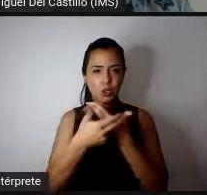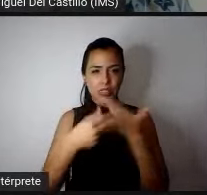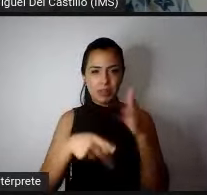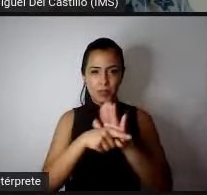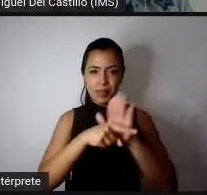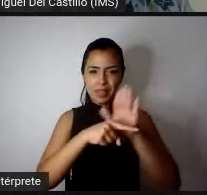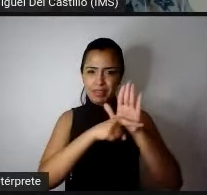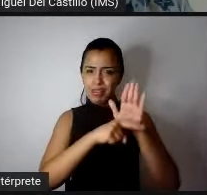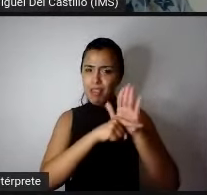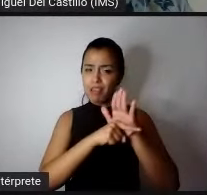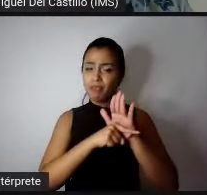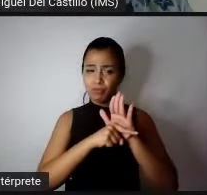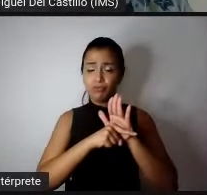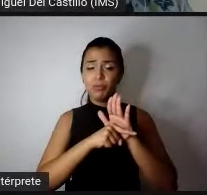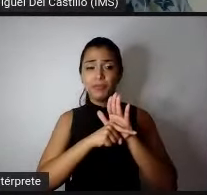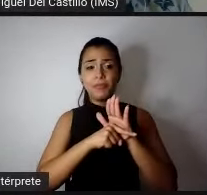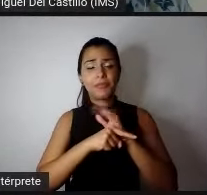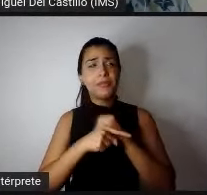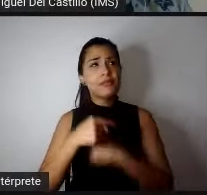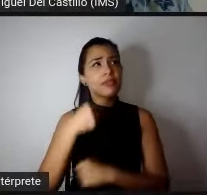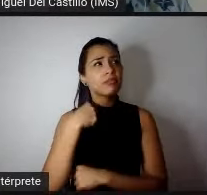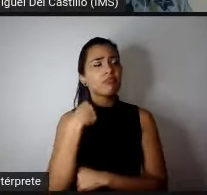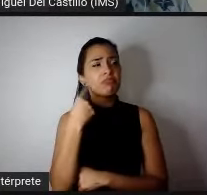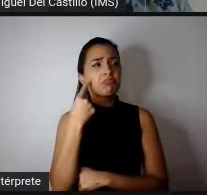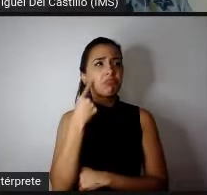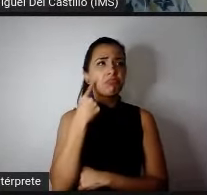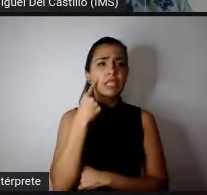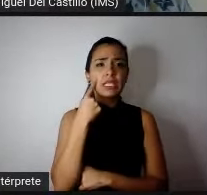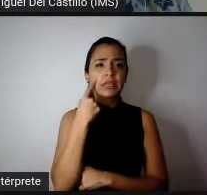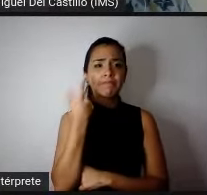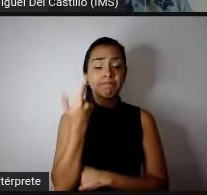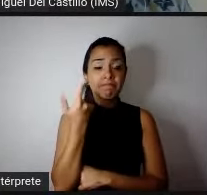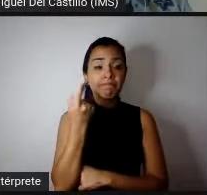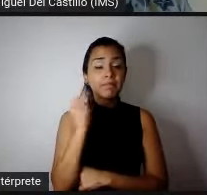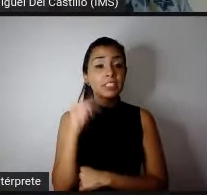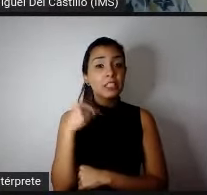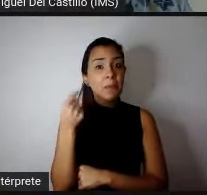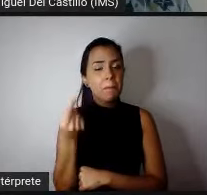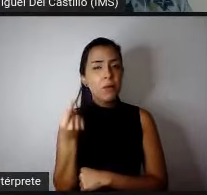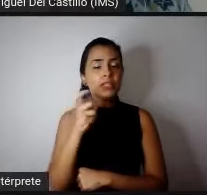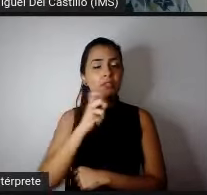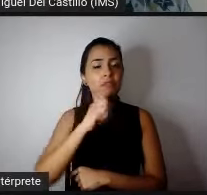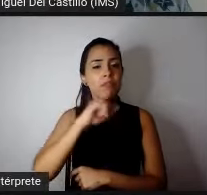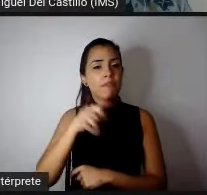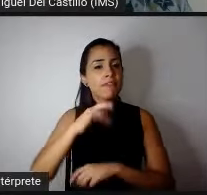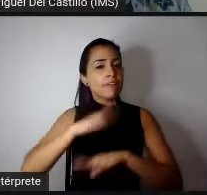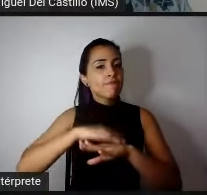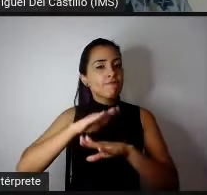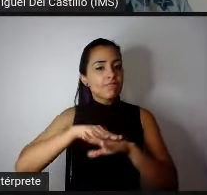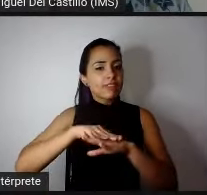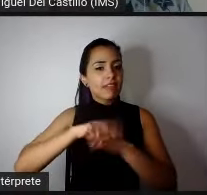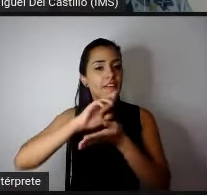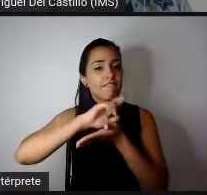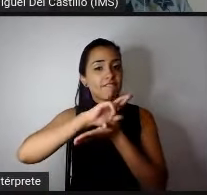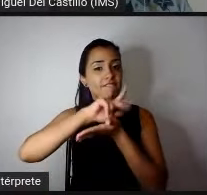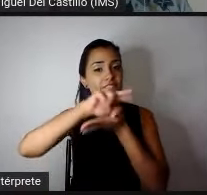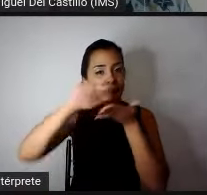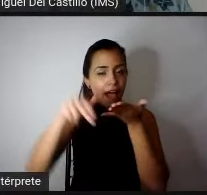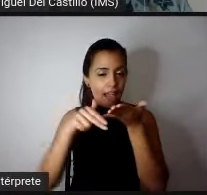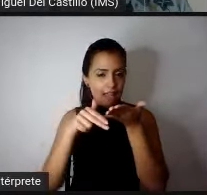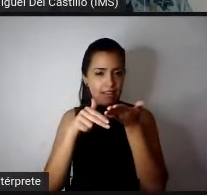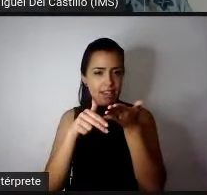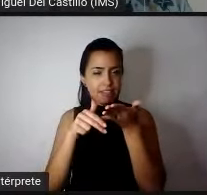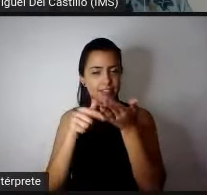E levei um monte de pequenas e médias pedras de